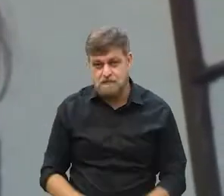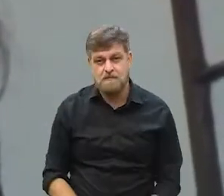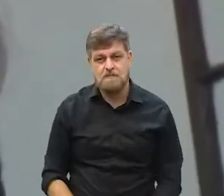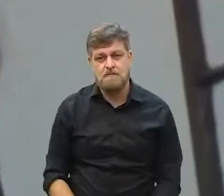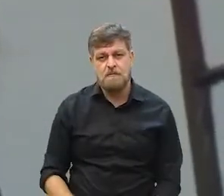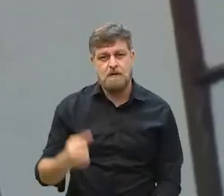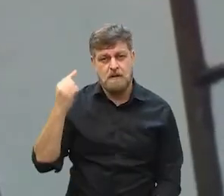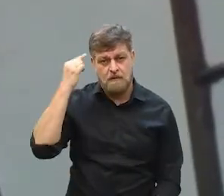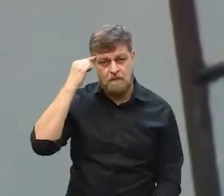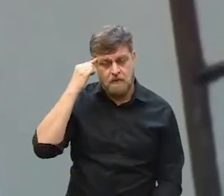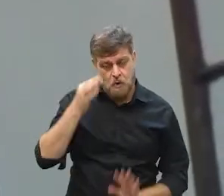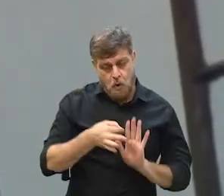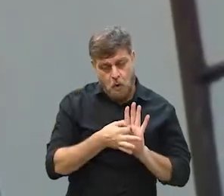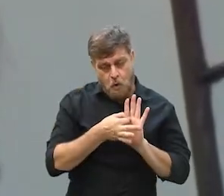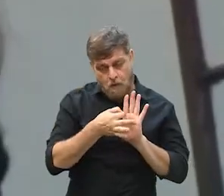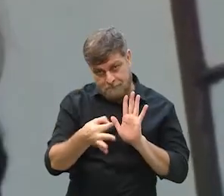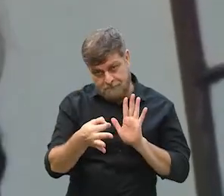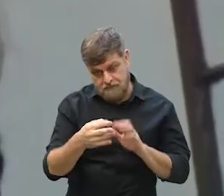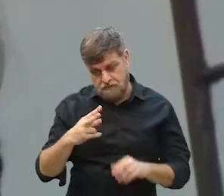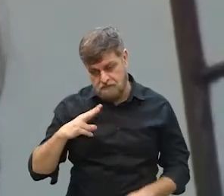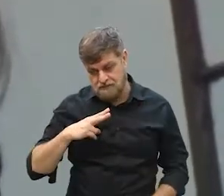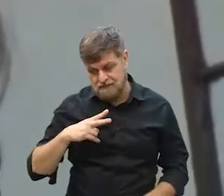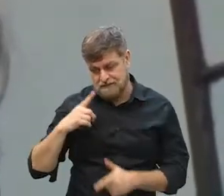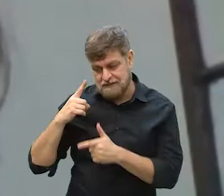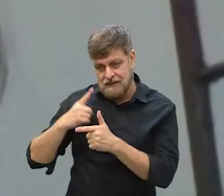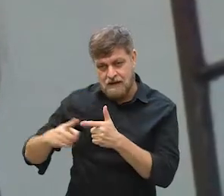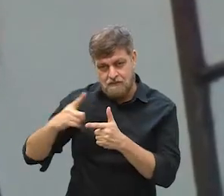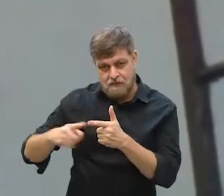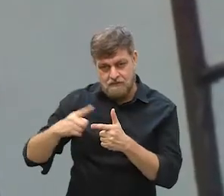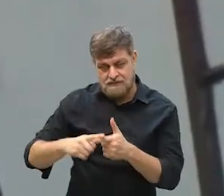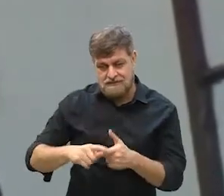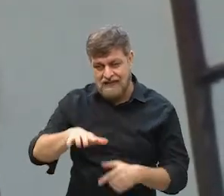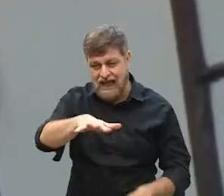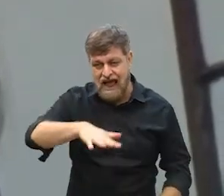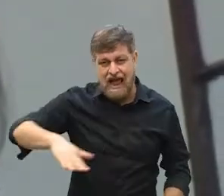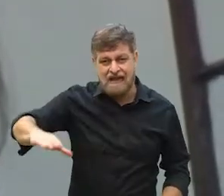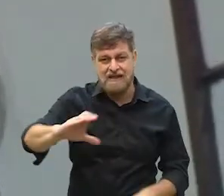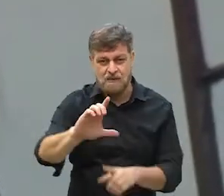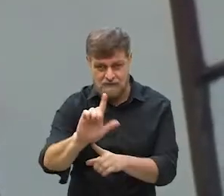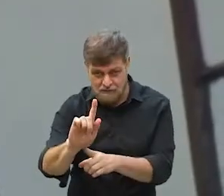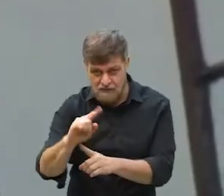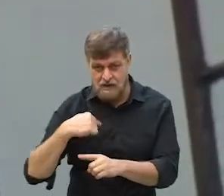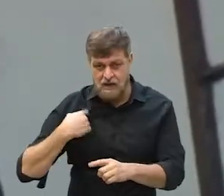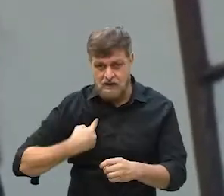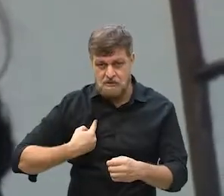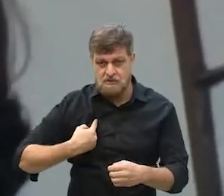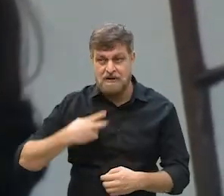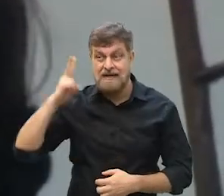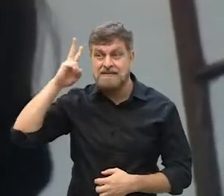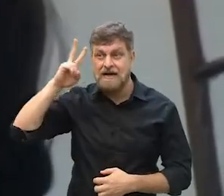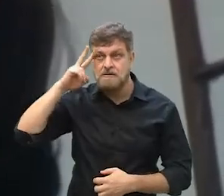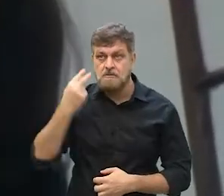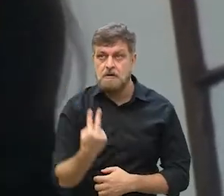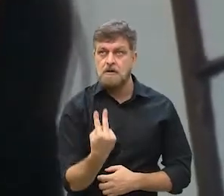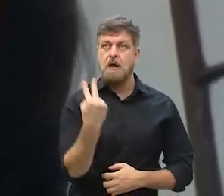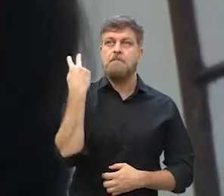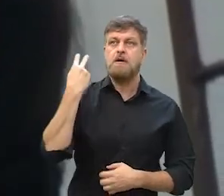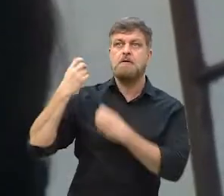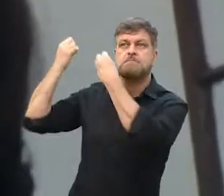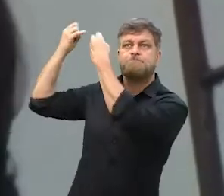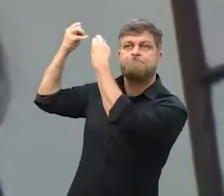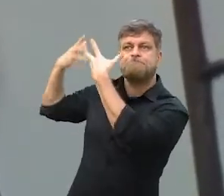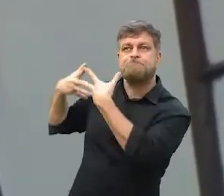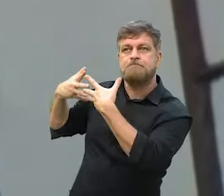eu penso? Os problemas na região de Campo Grande, nós explicamos olhando para a história da sua